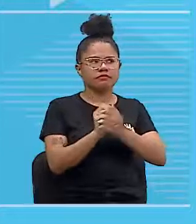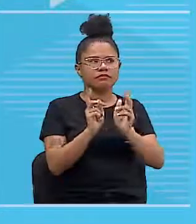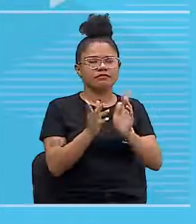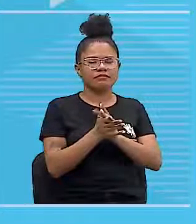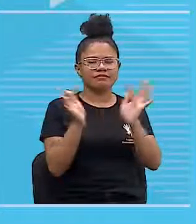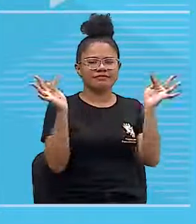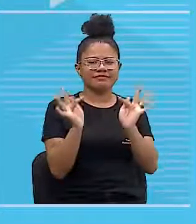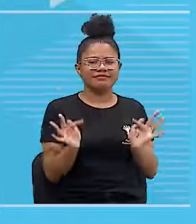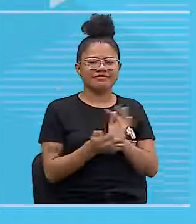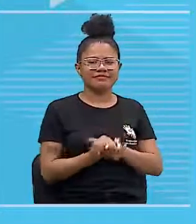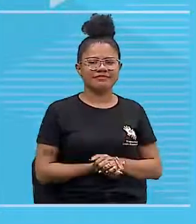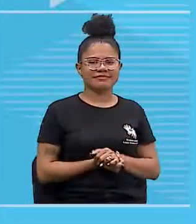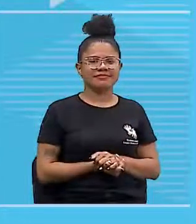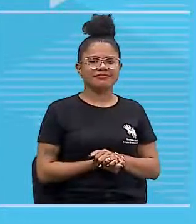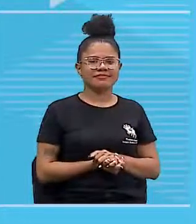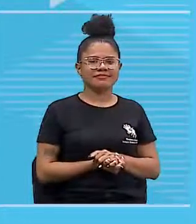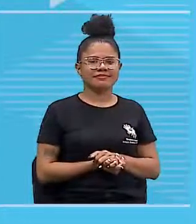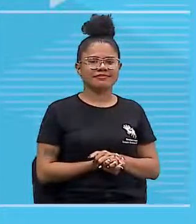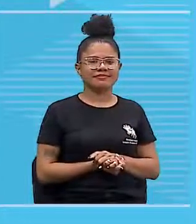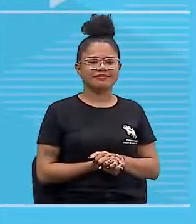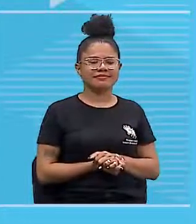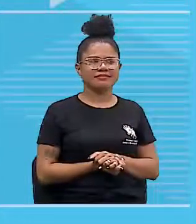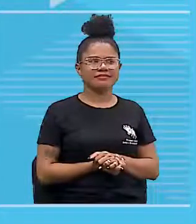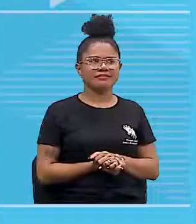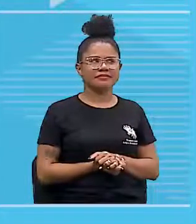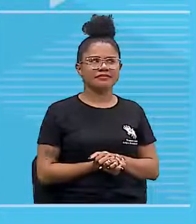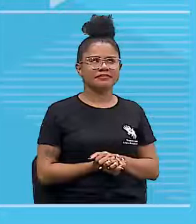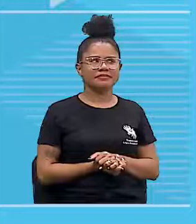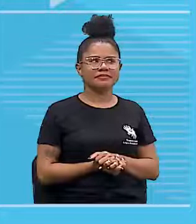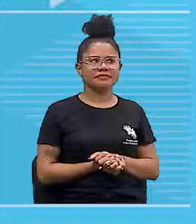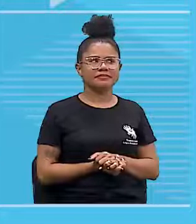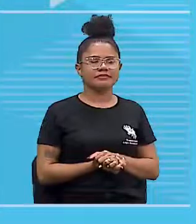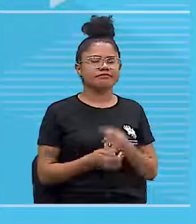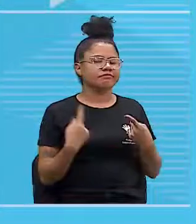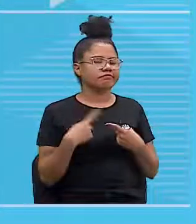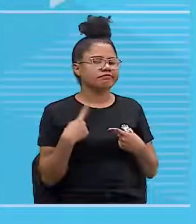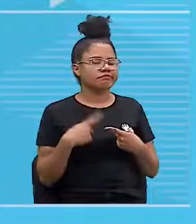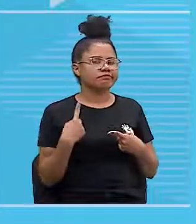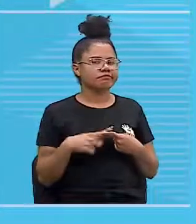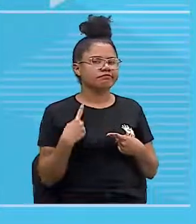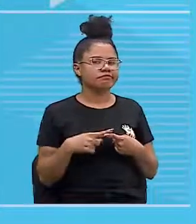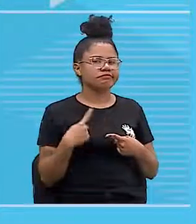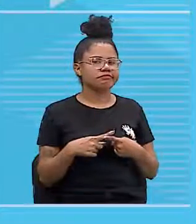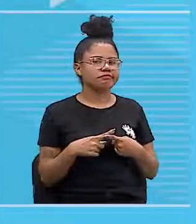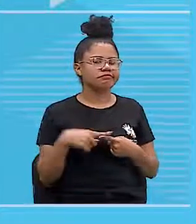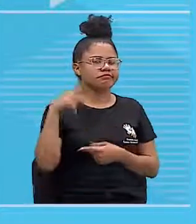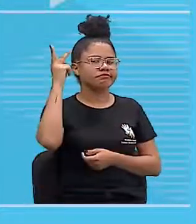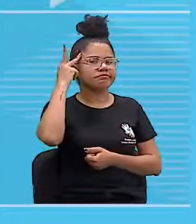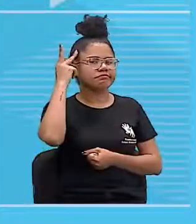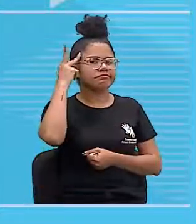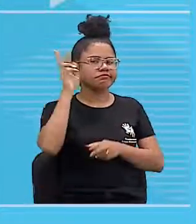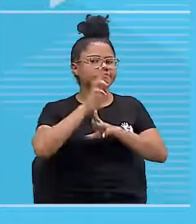de fere consideravelmente dos demais estados por dois motivos porque que São Paulo é